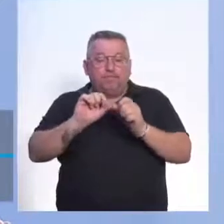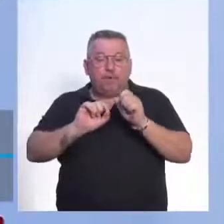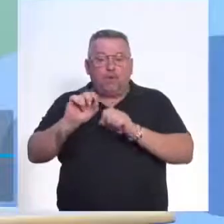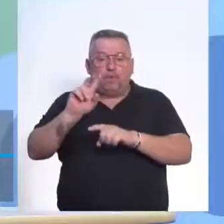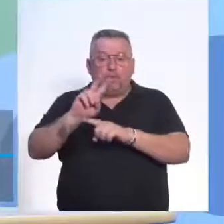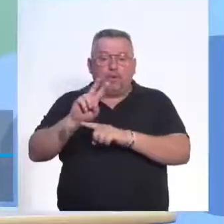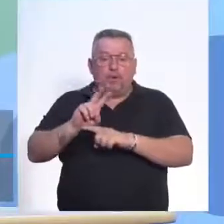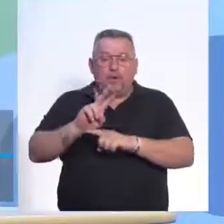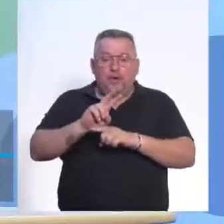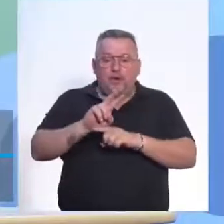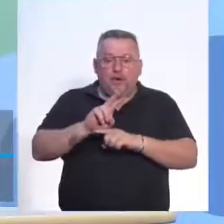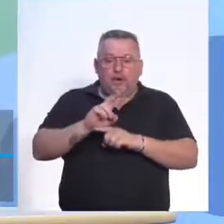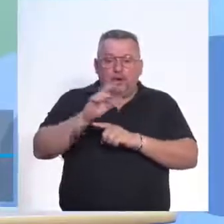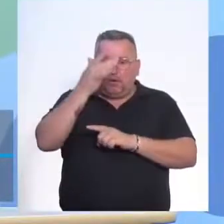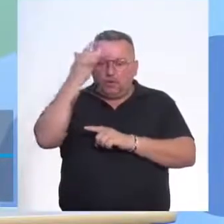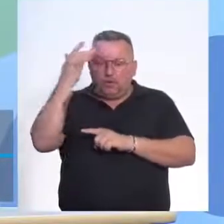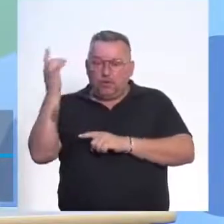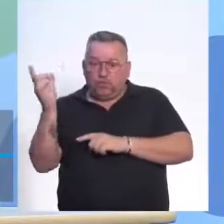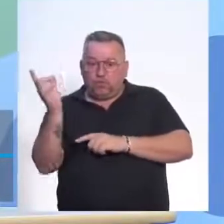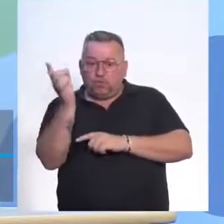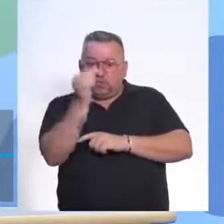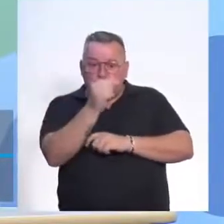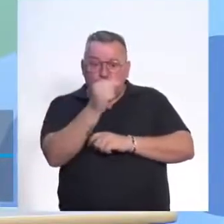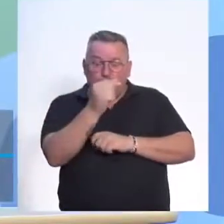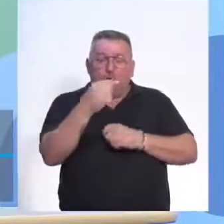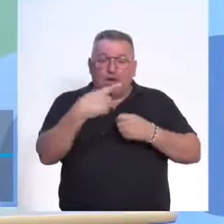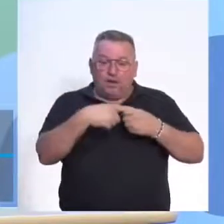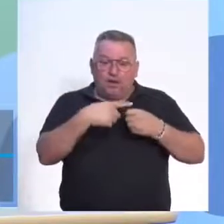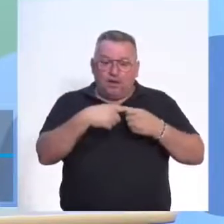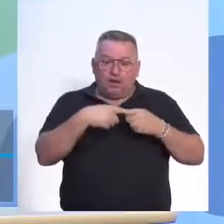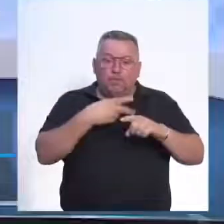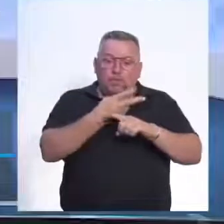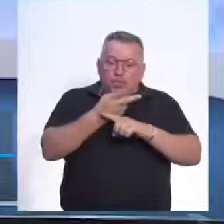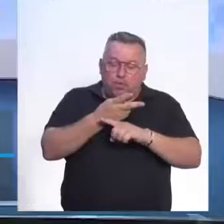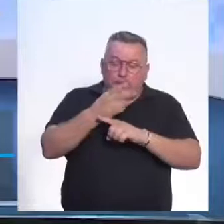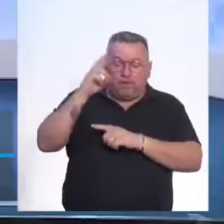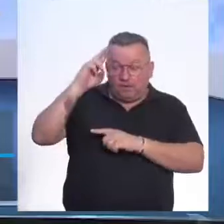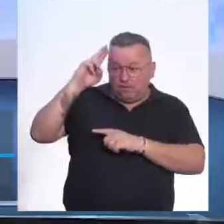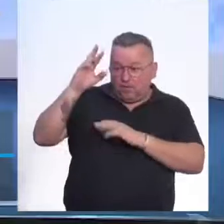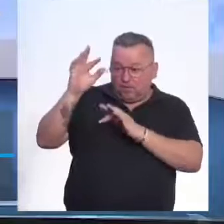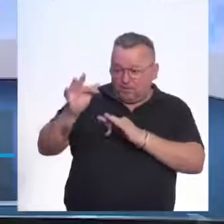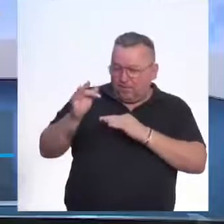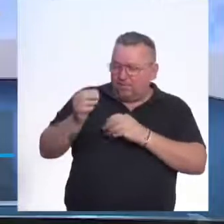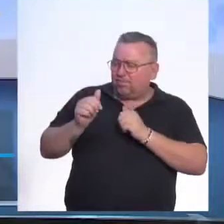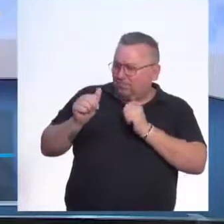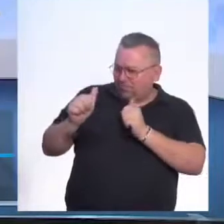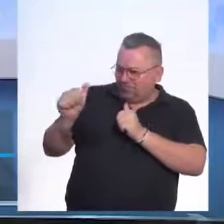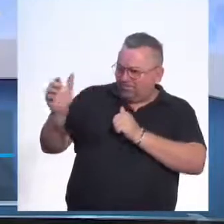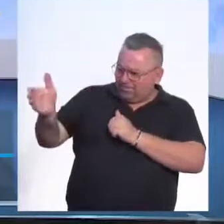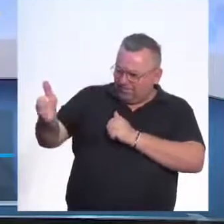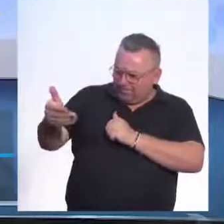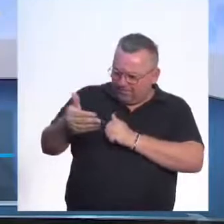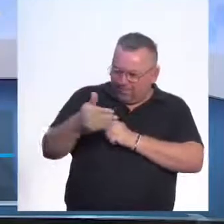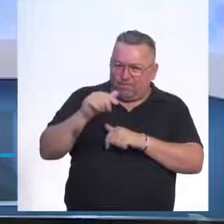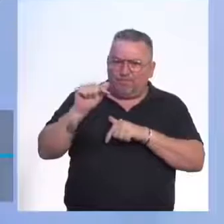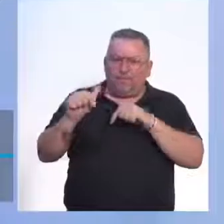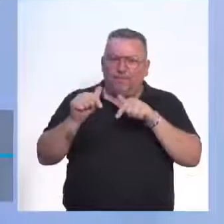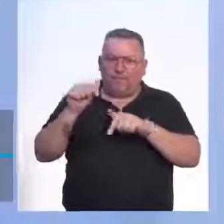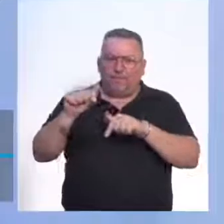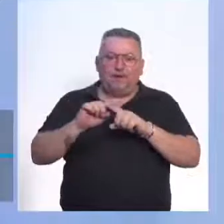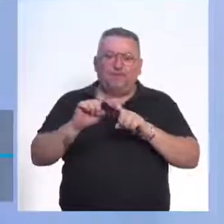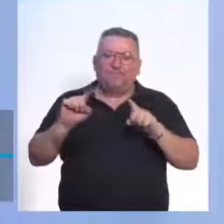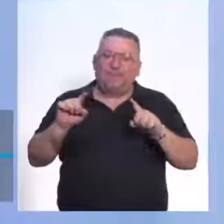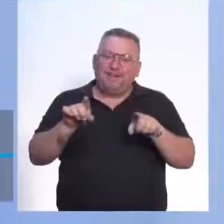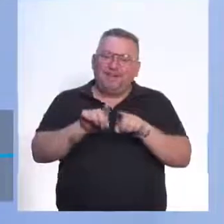pessoa buscava quando fugiu da cidade, né? Ele buscava proteção e o senhor feudal proporcionava isso. Isto, exatamente. Beleza. Só que